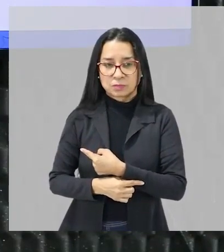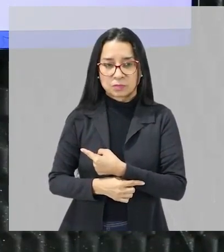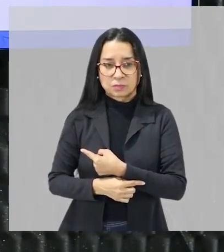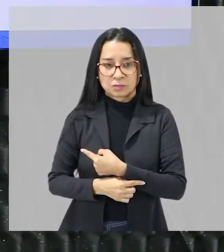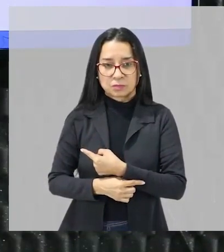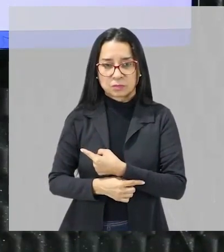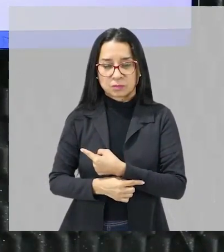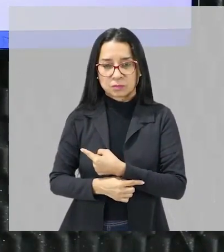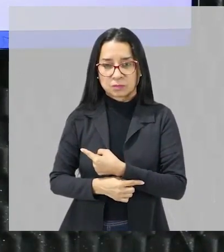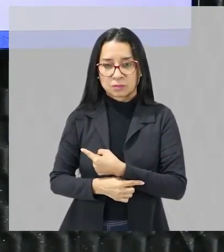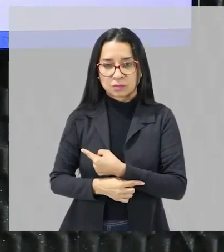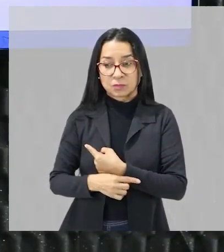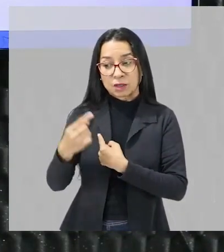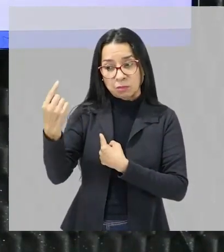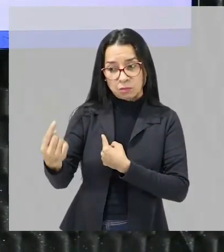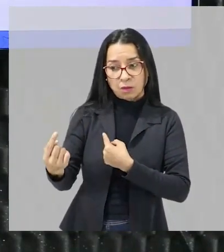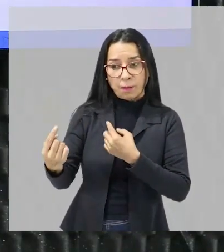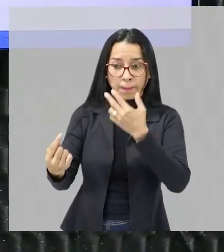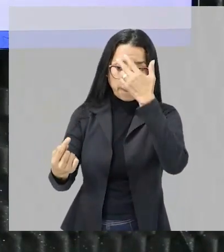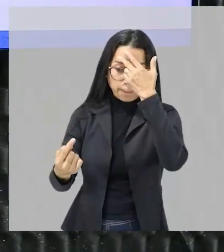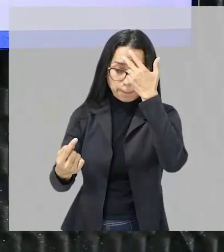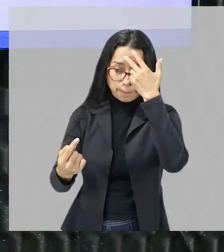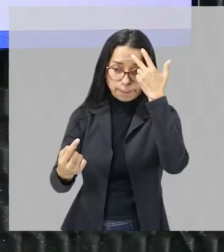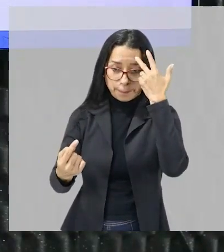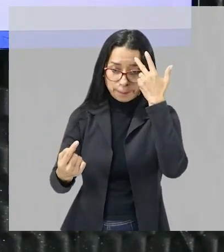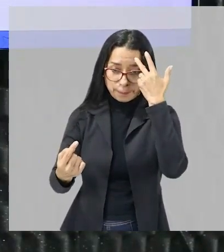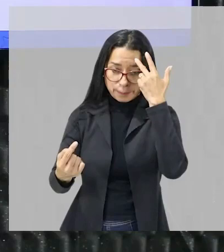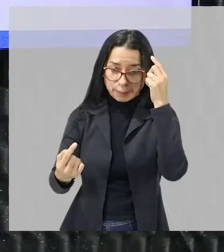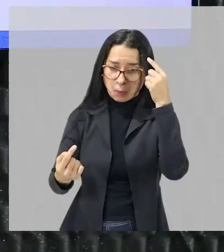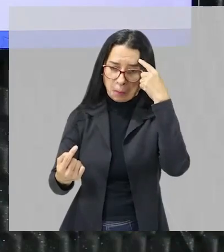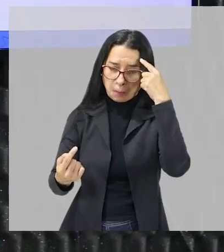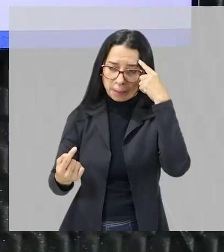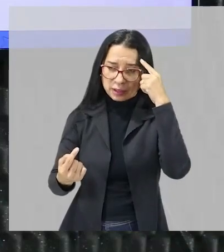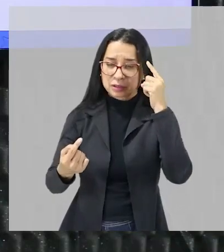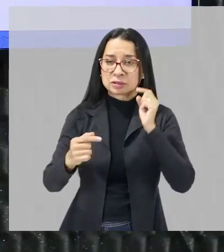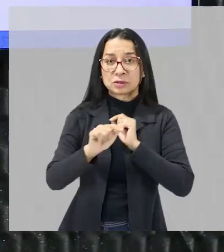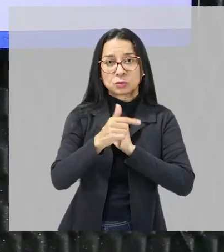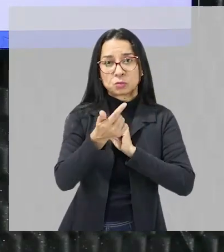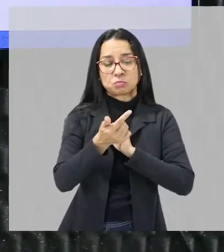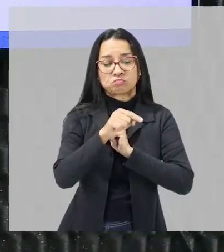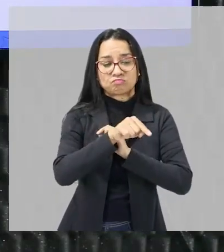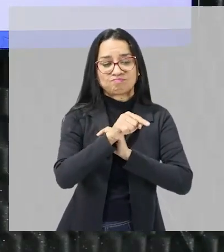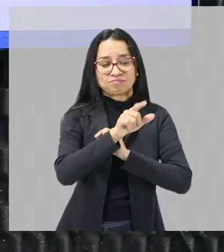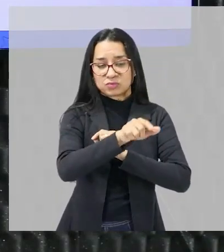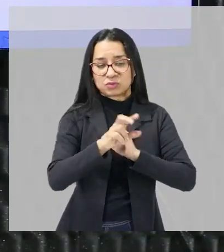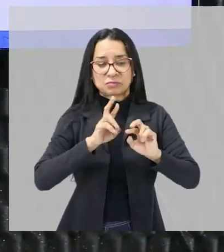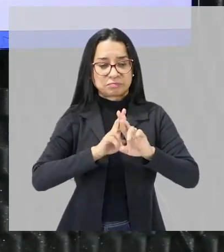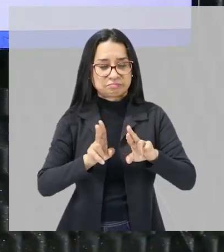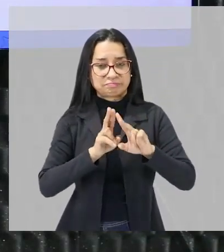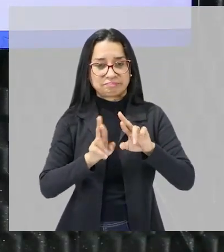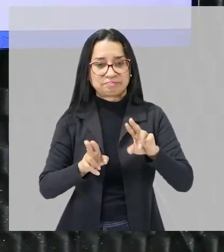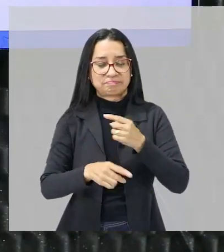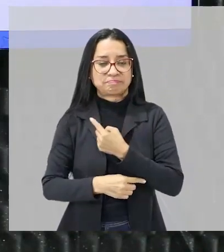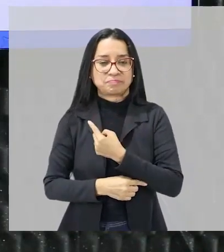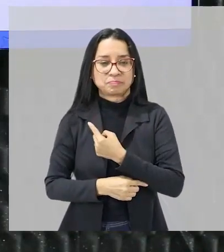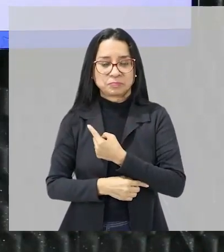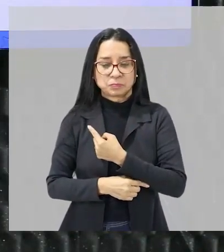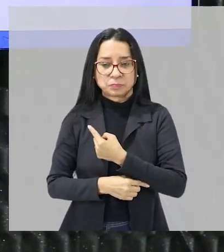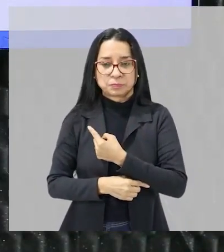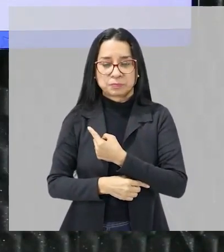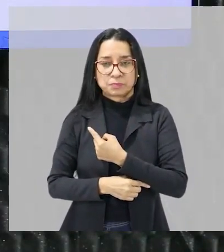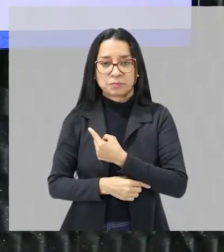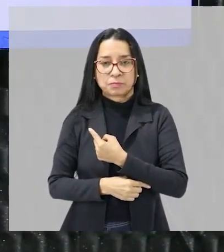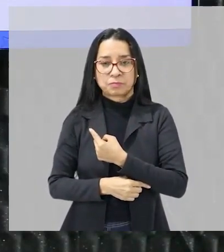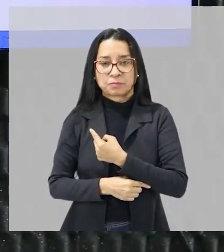A Mafalda pensa de um jeito, a Suzanita pensa de outro, sobre determinadas situações cotidianas. Esse diálogo que a gente acabou de